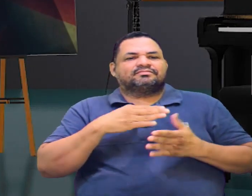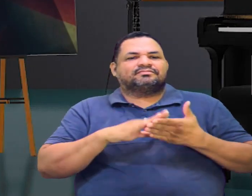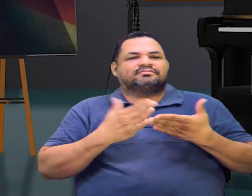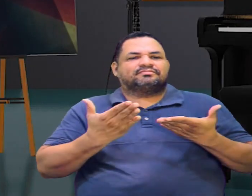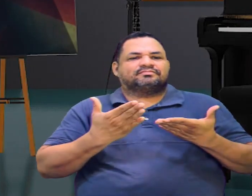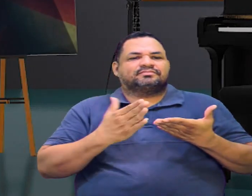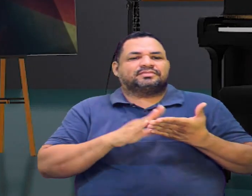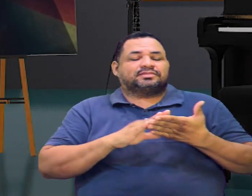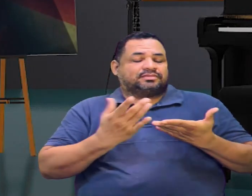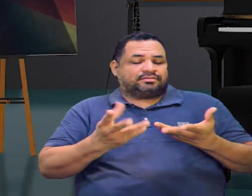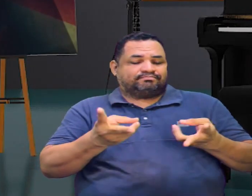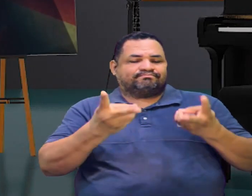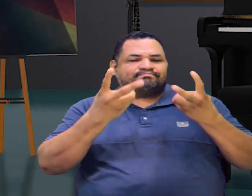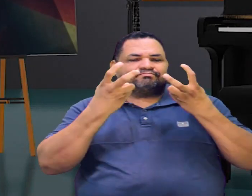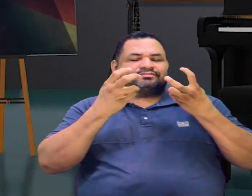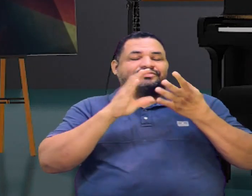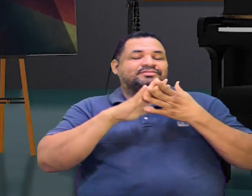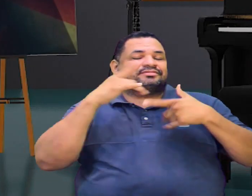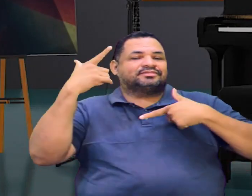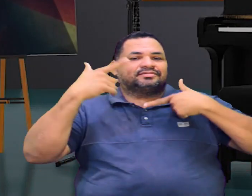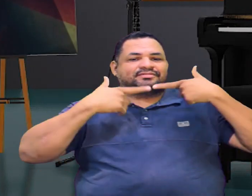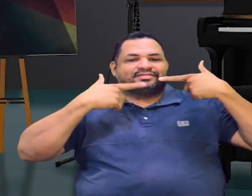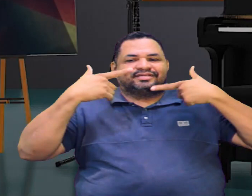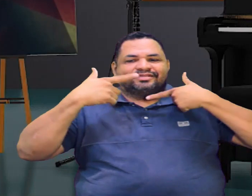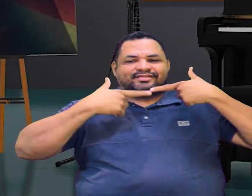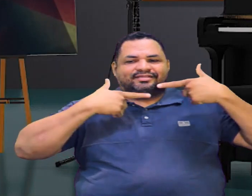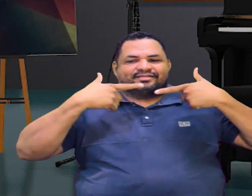e ao notar que tu sorris,